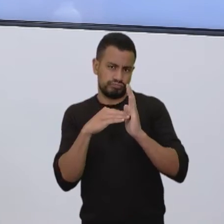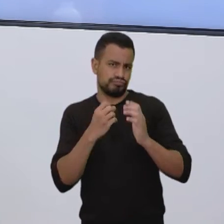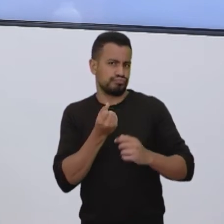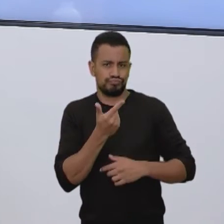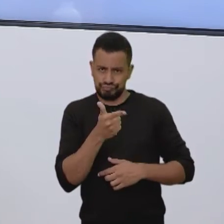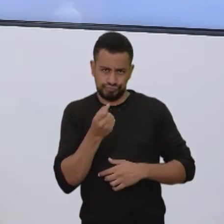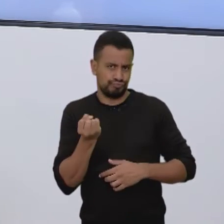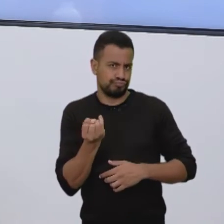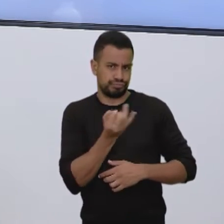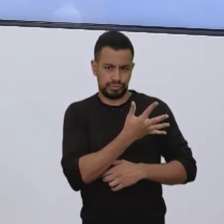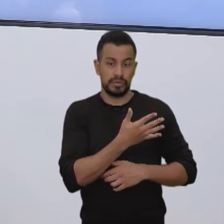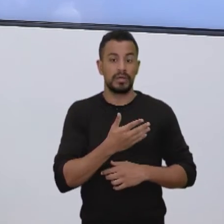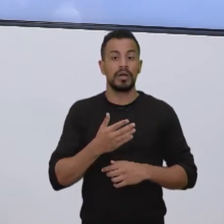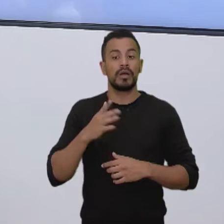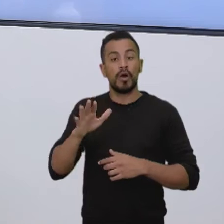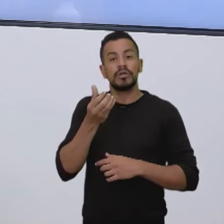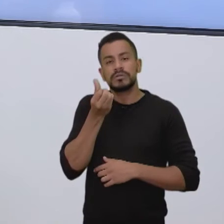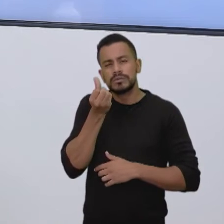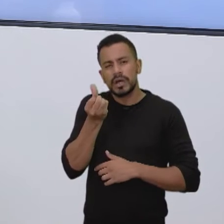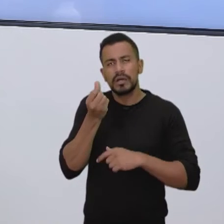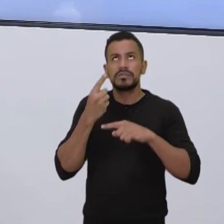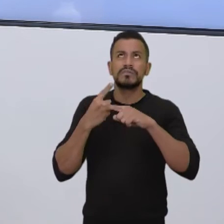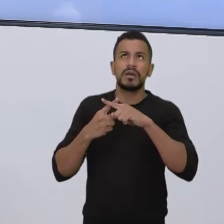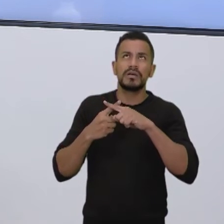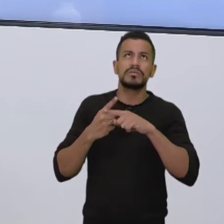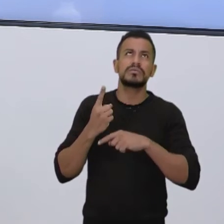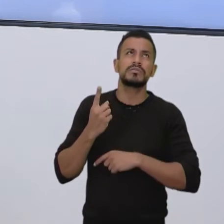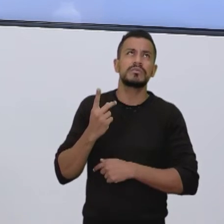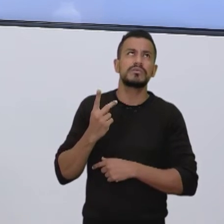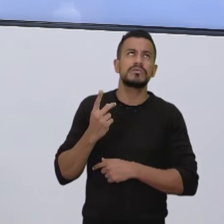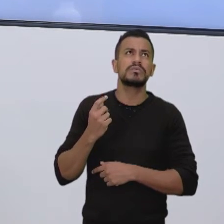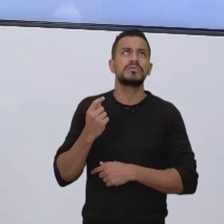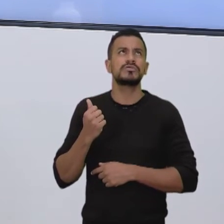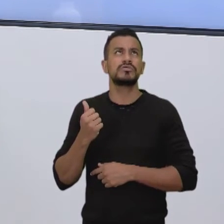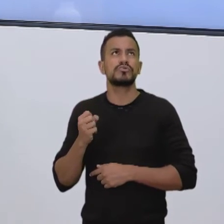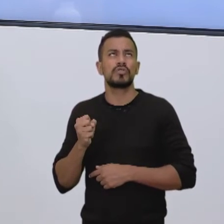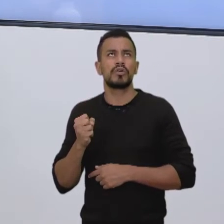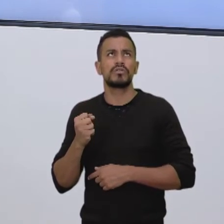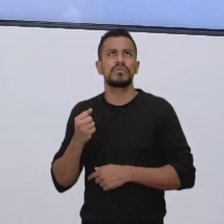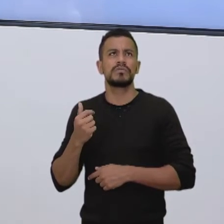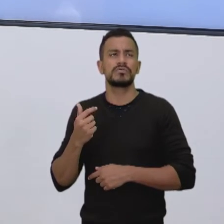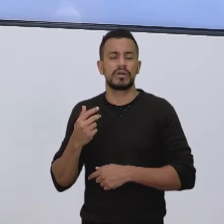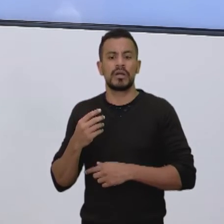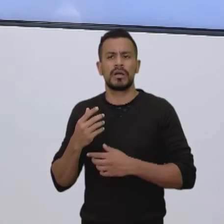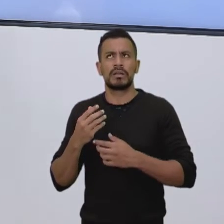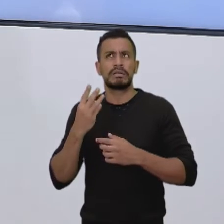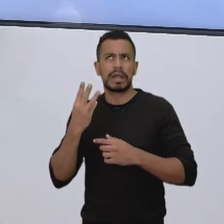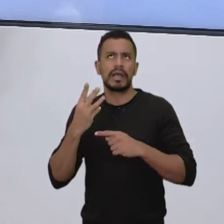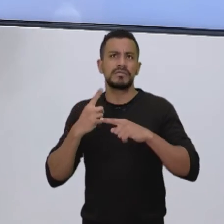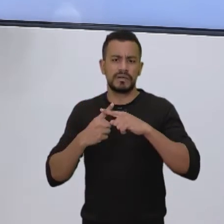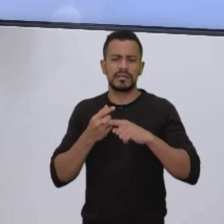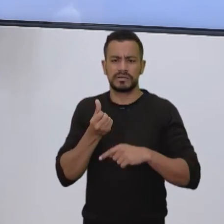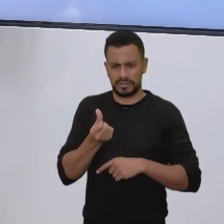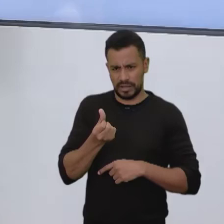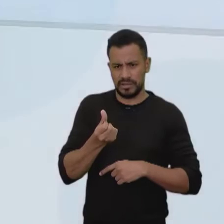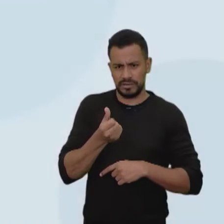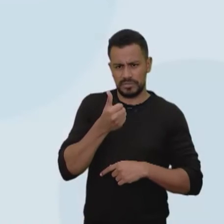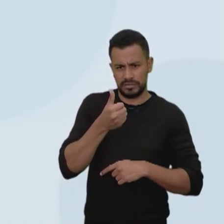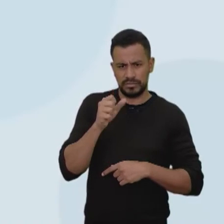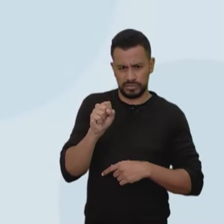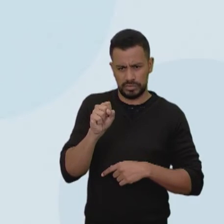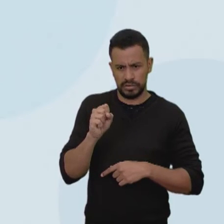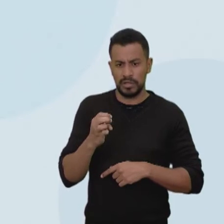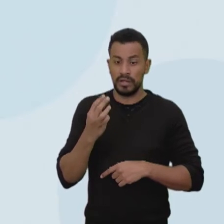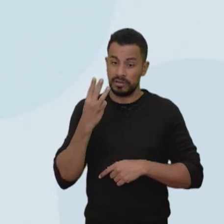12, 18, 24... Não, 18, né? 3 vezes 6, 18. 3 vezes. 3 vezes